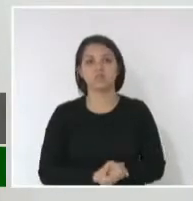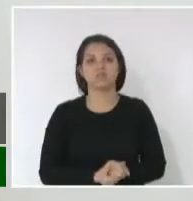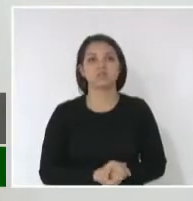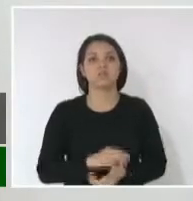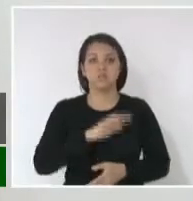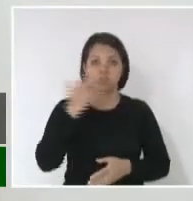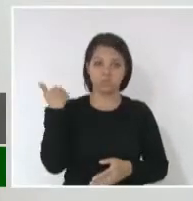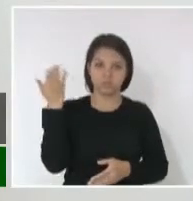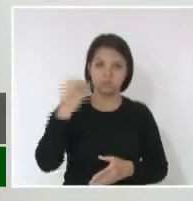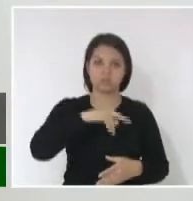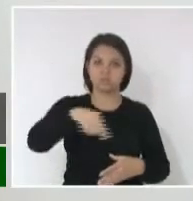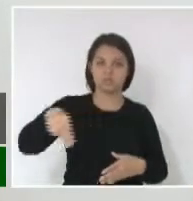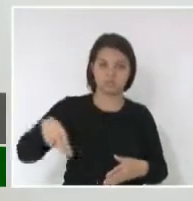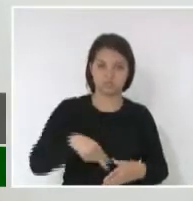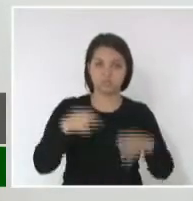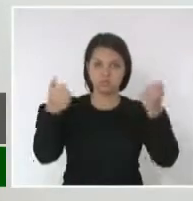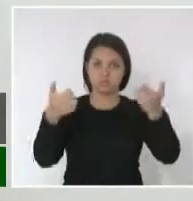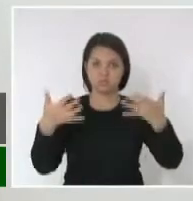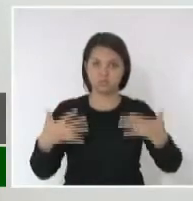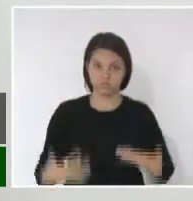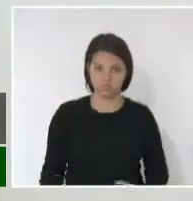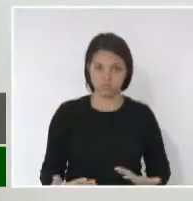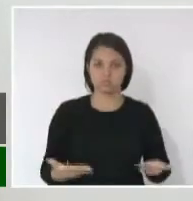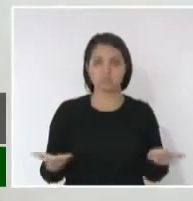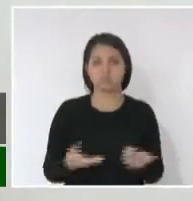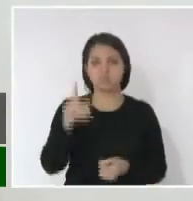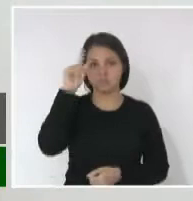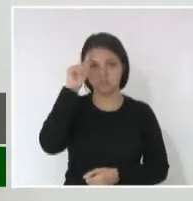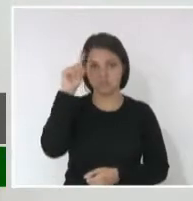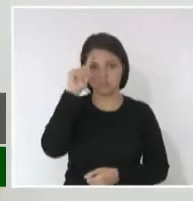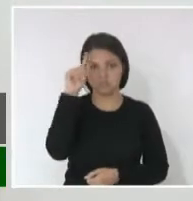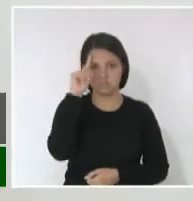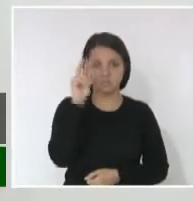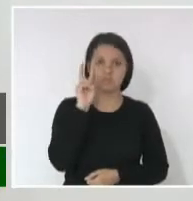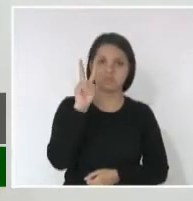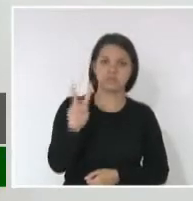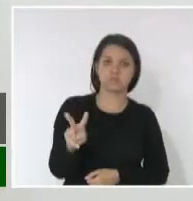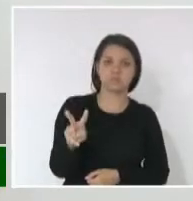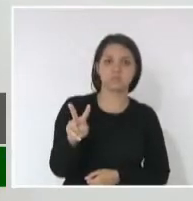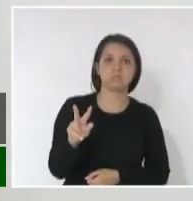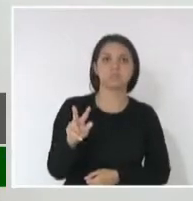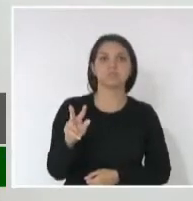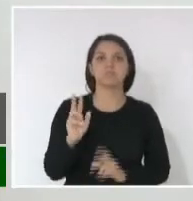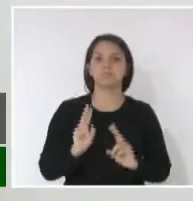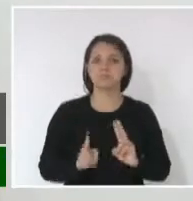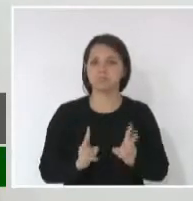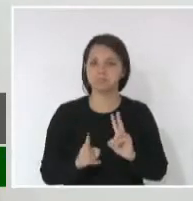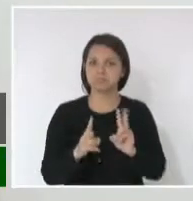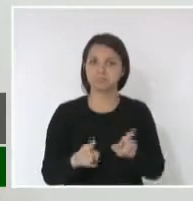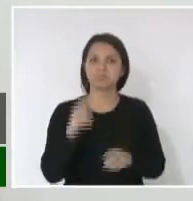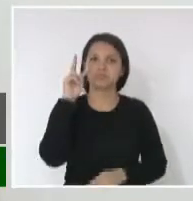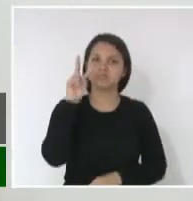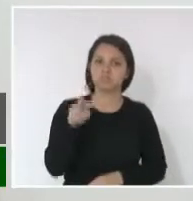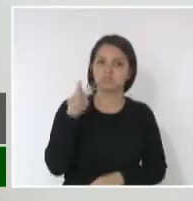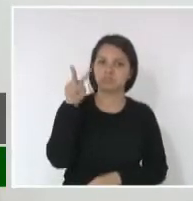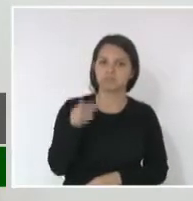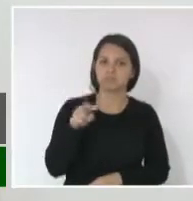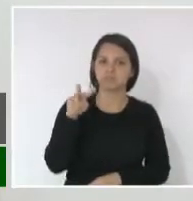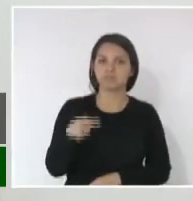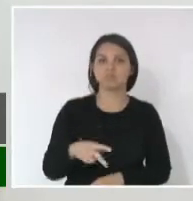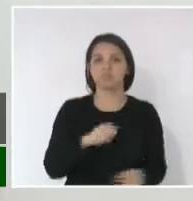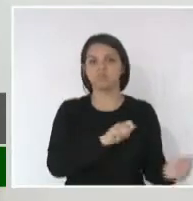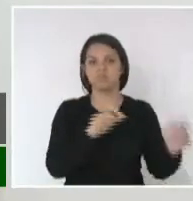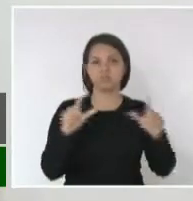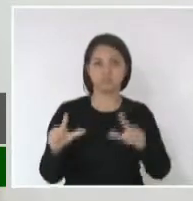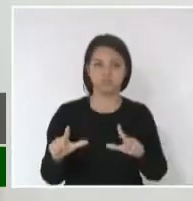daquilo que cada vez, e eu estava esses dias assistindo, é aquilo que cada vez que eu assisto, o que eu vou rodar agora,